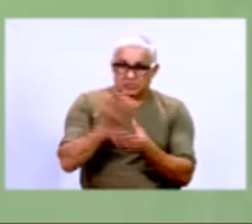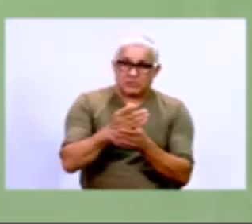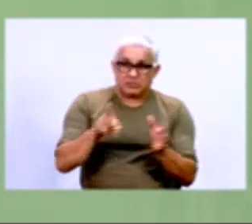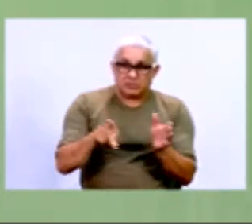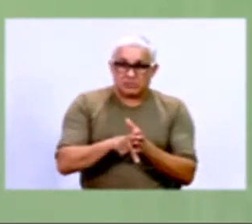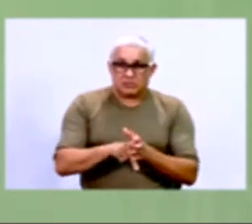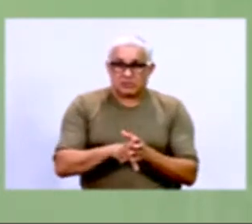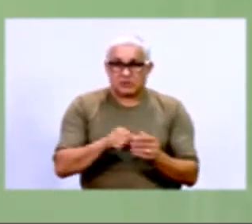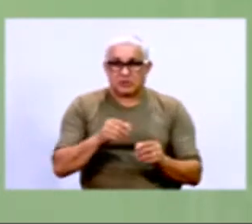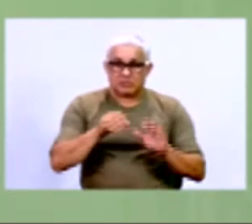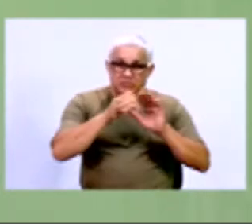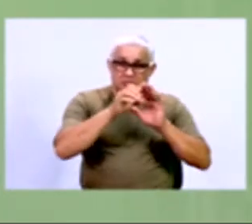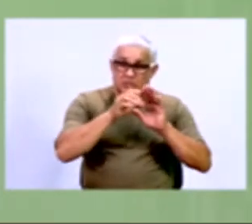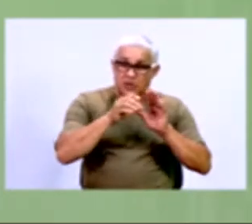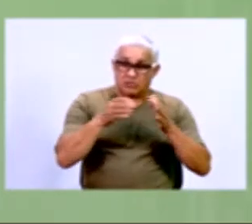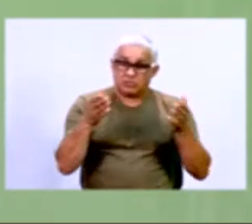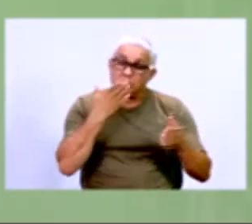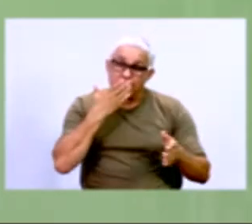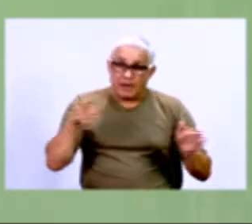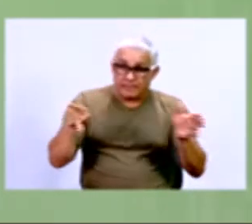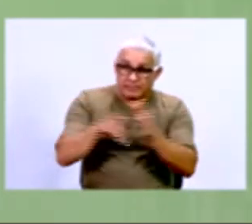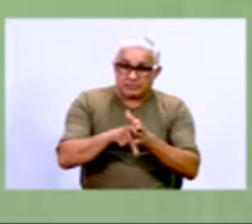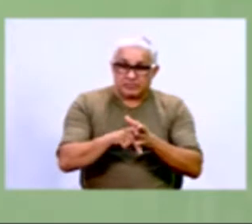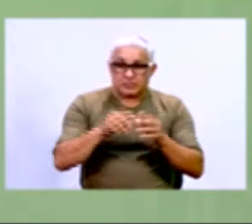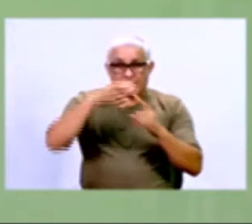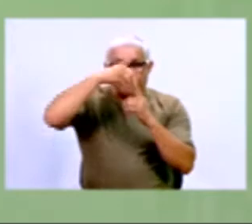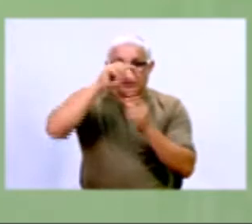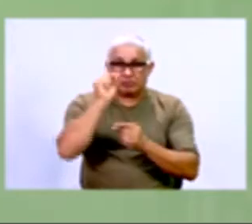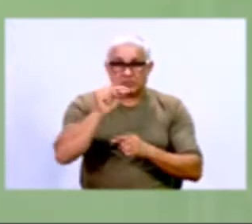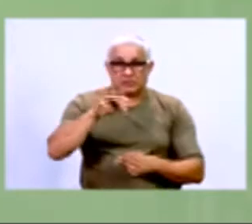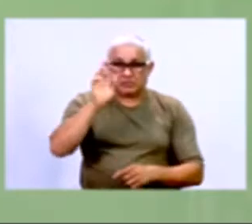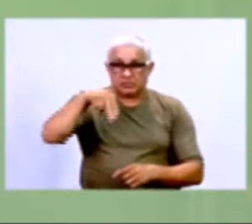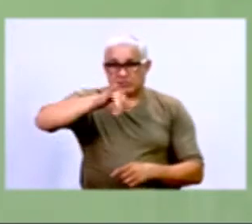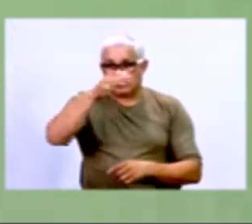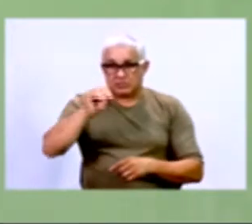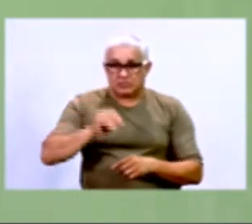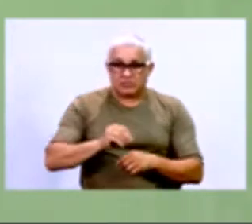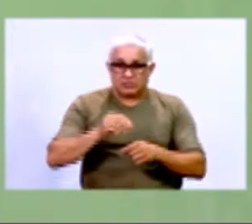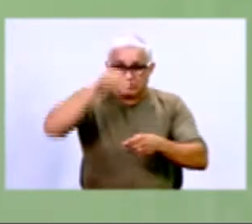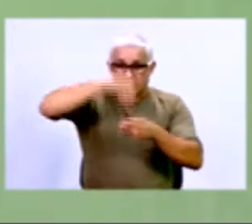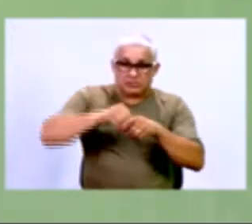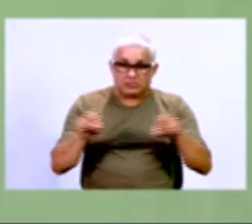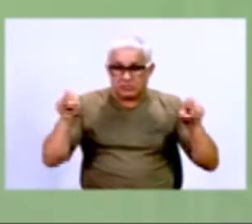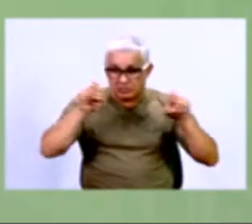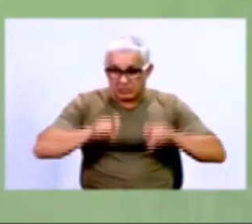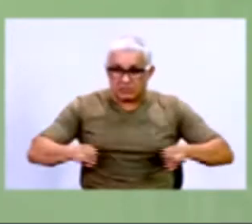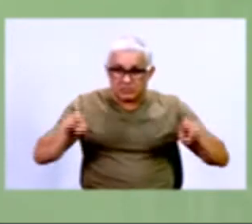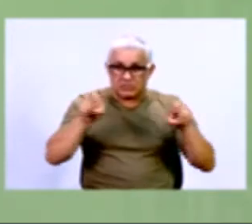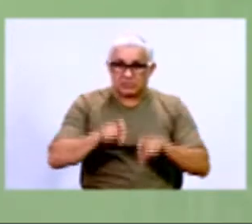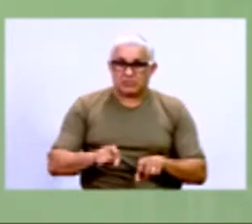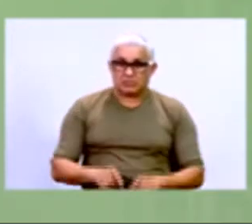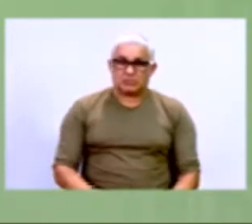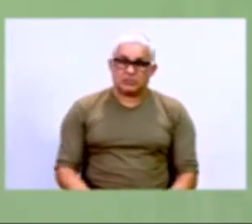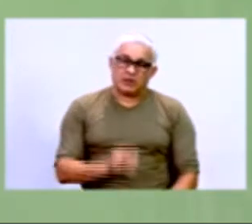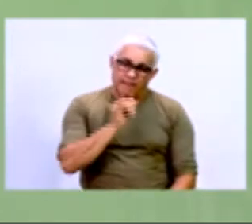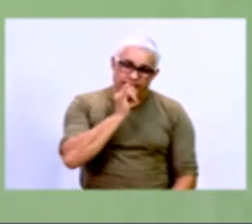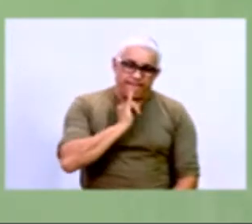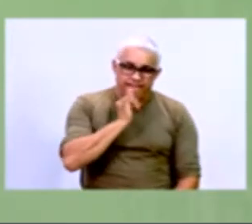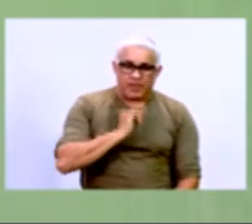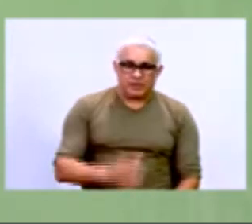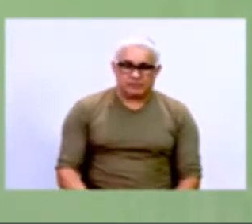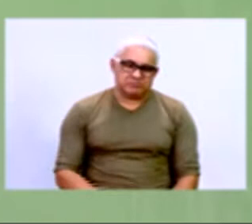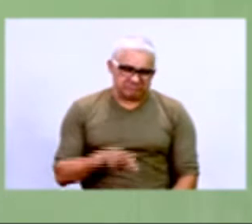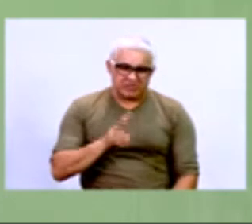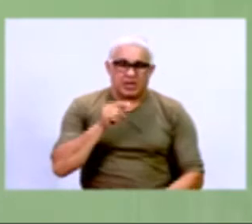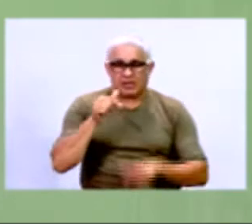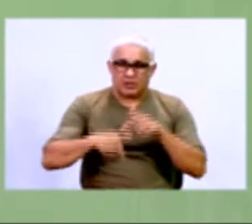seu formato e, principalmente, a função que desempenham no computador. Então, como a gente